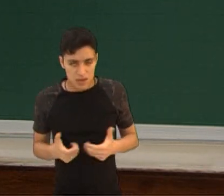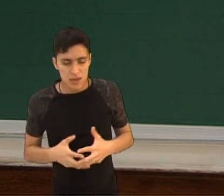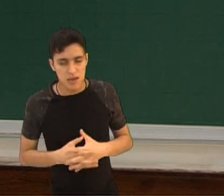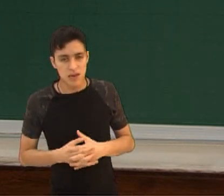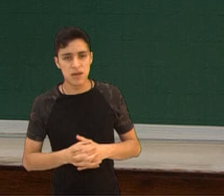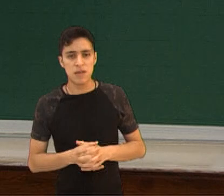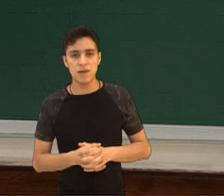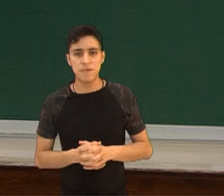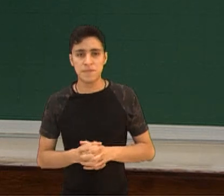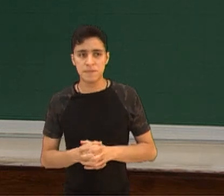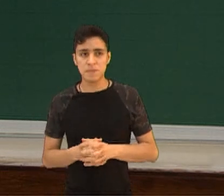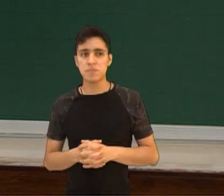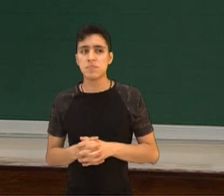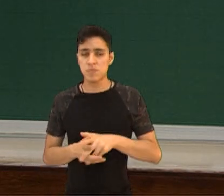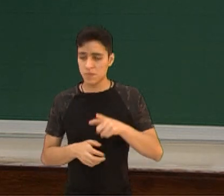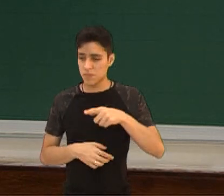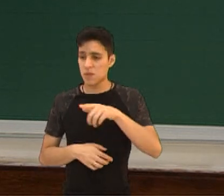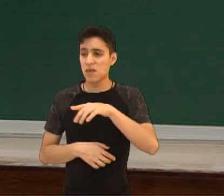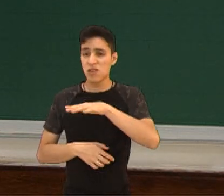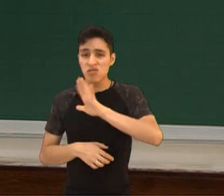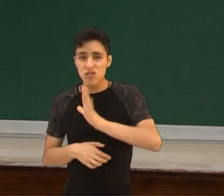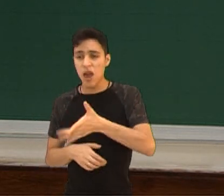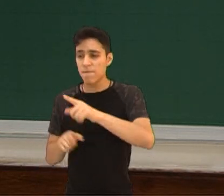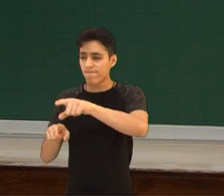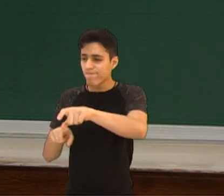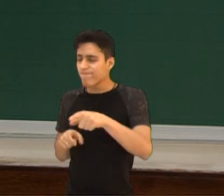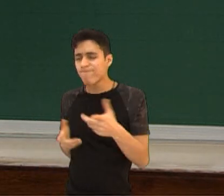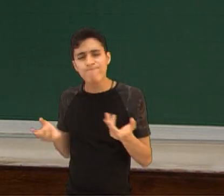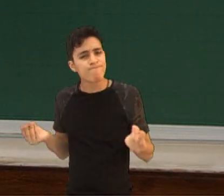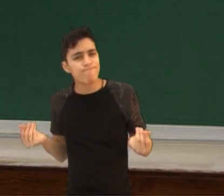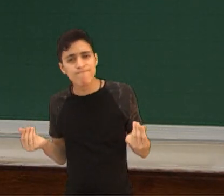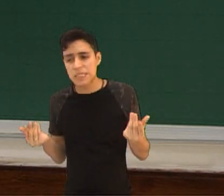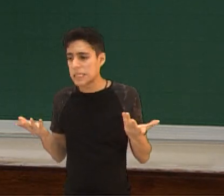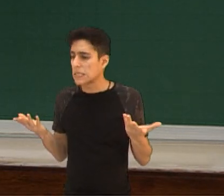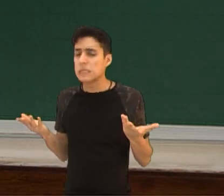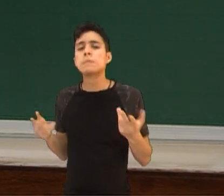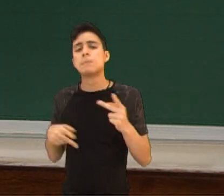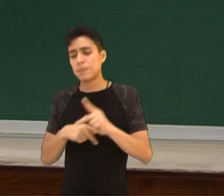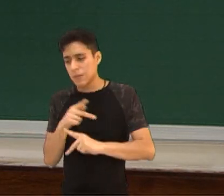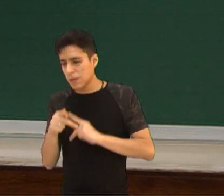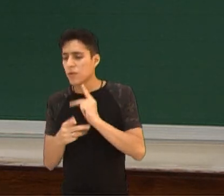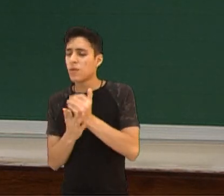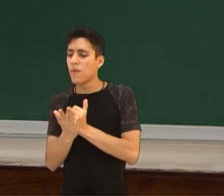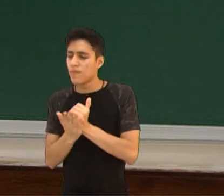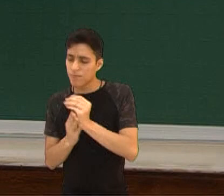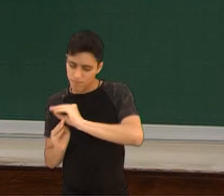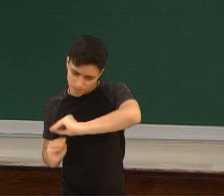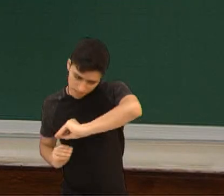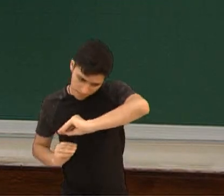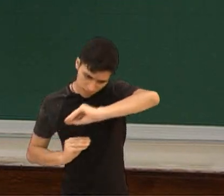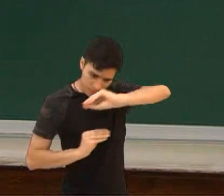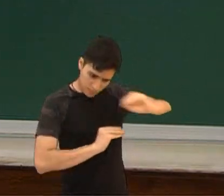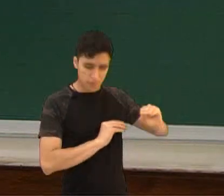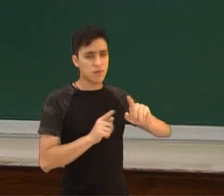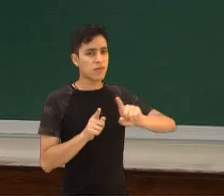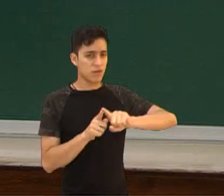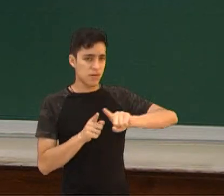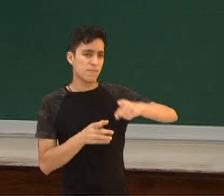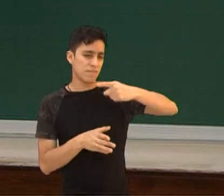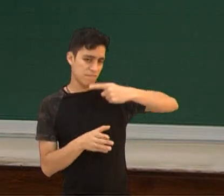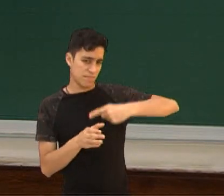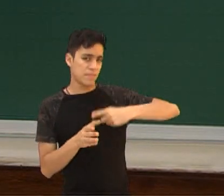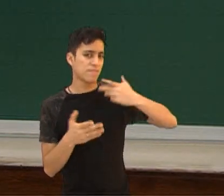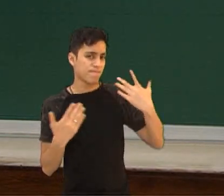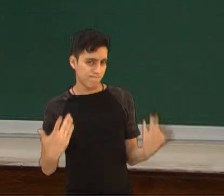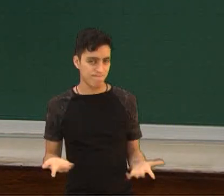do primeiro setor já não estão satisfazendo as necessidades econômicas da população. Então, o êxodo rural acontece e existem algumas áreas